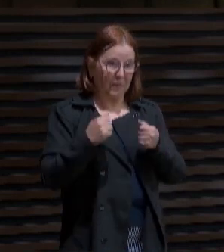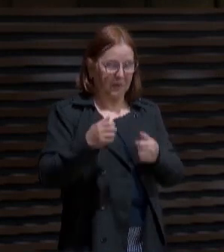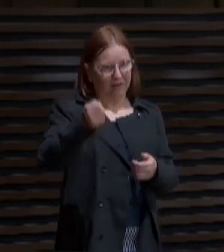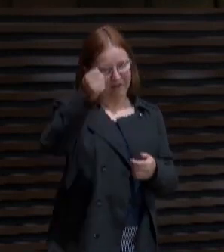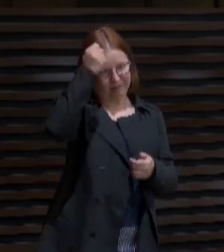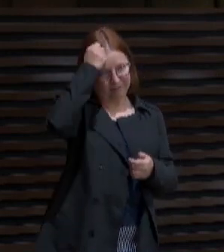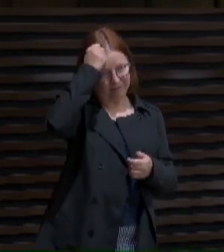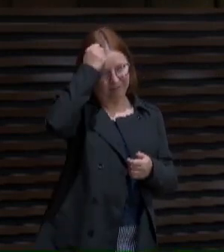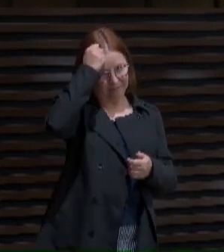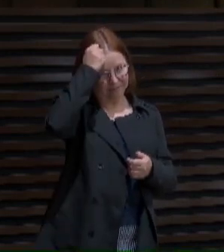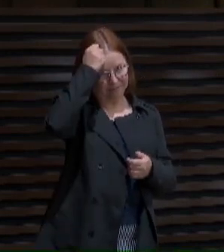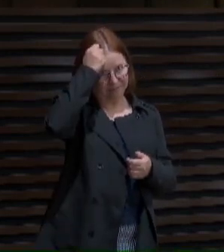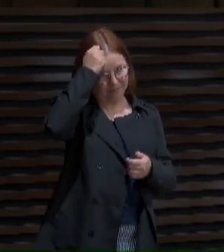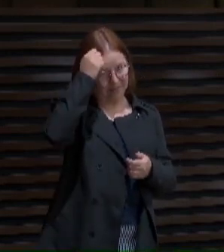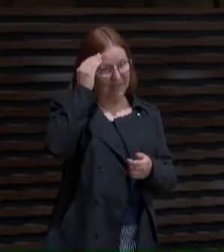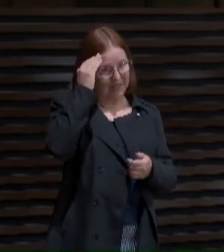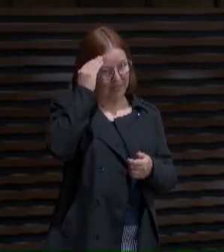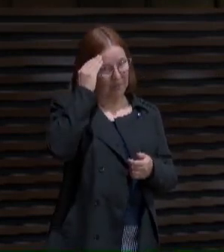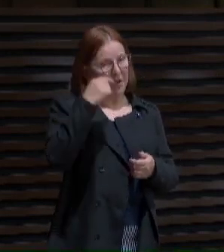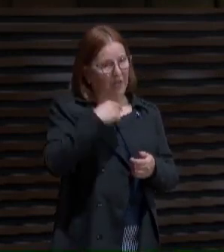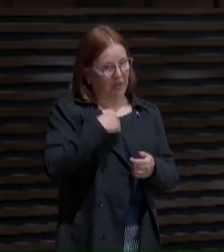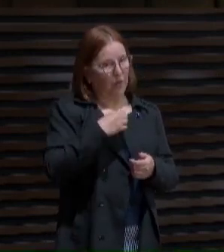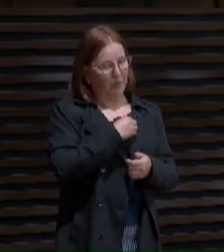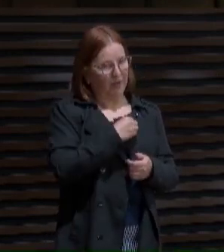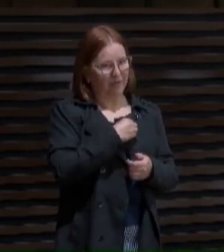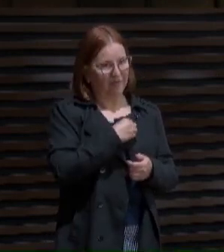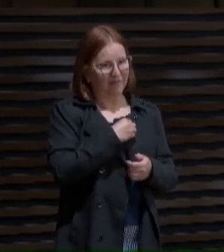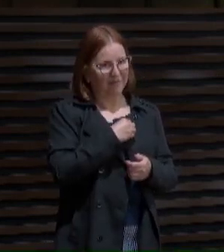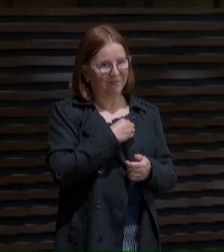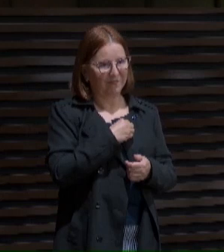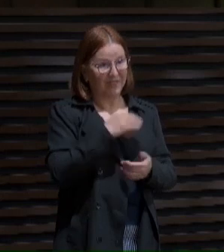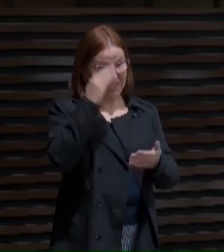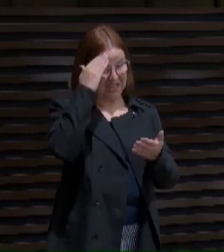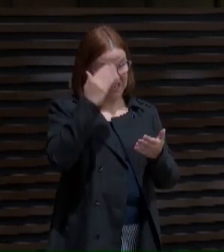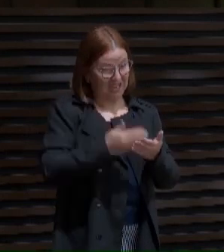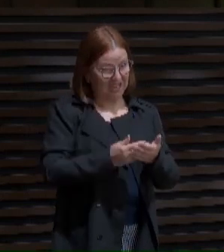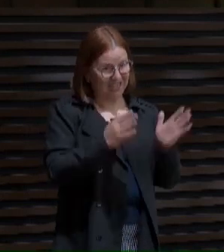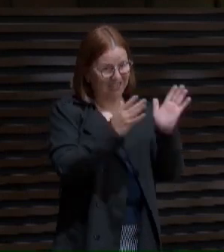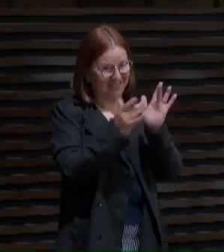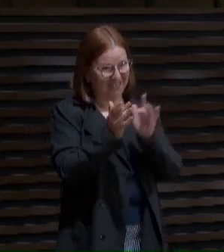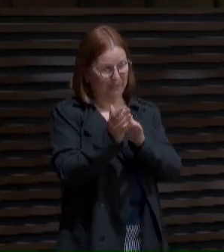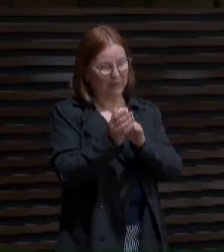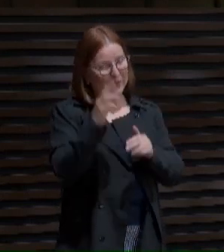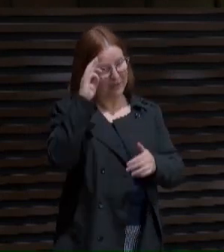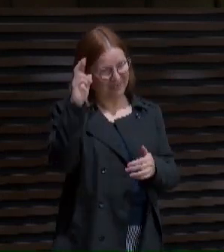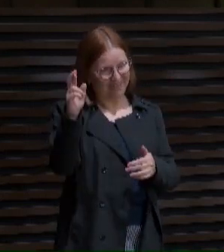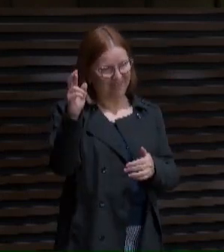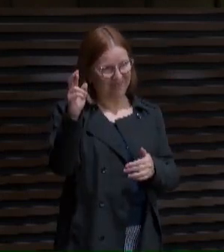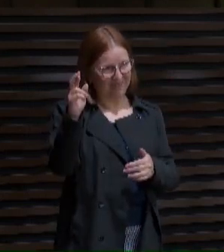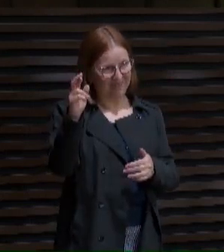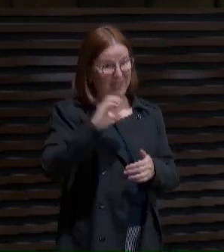Arrependimento, reconhecendo seus pecados, afirmar Jesus como Senhor